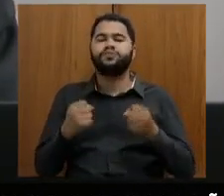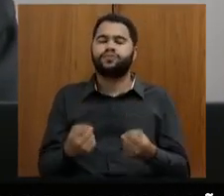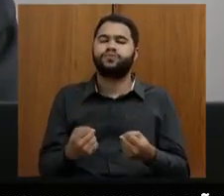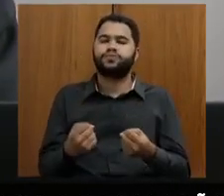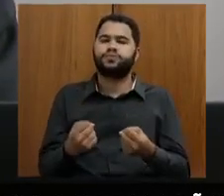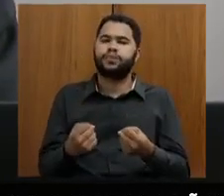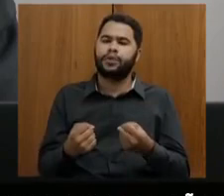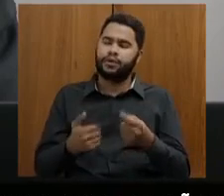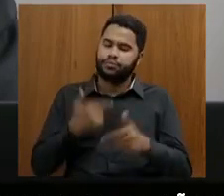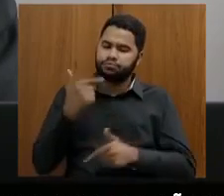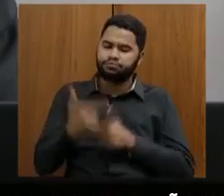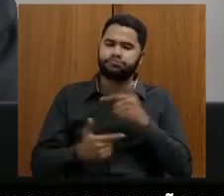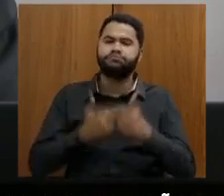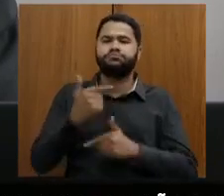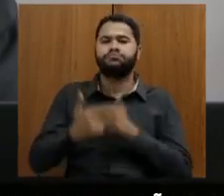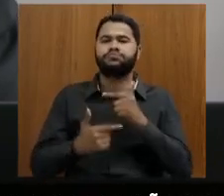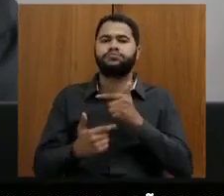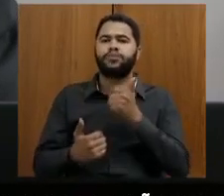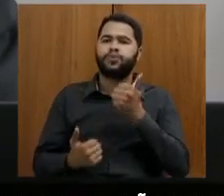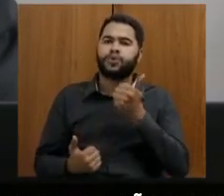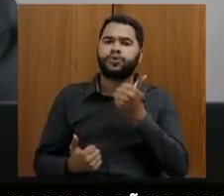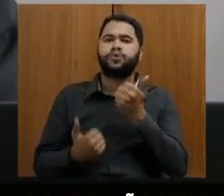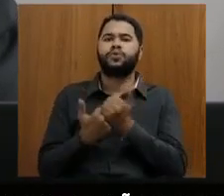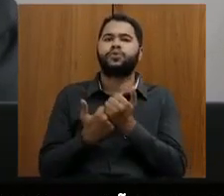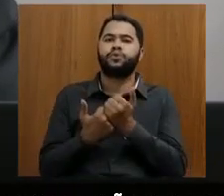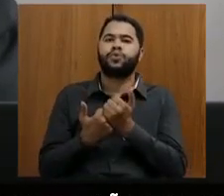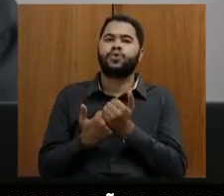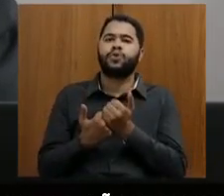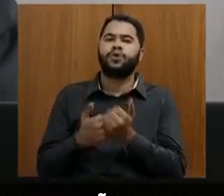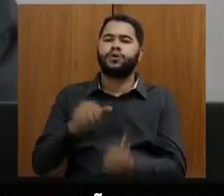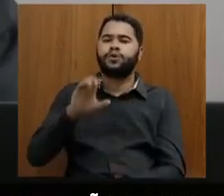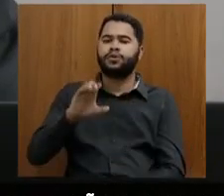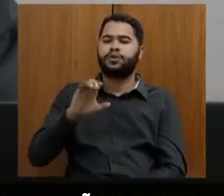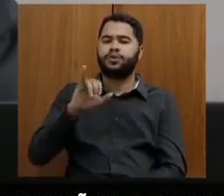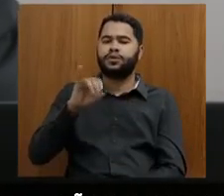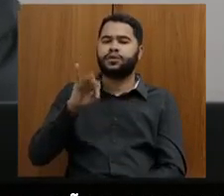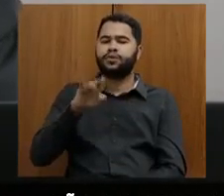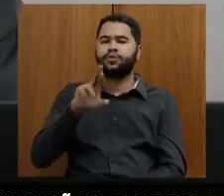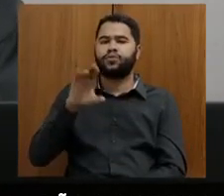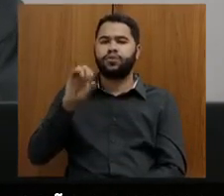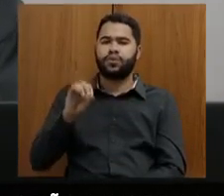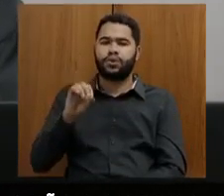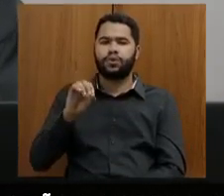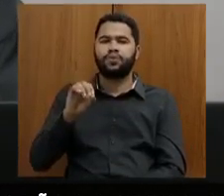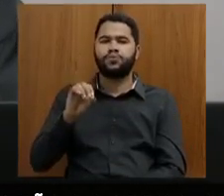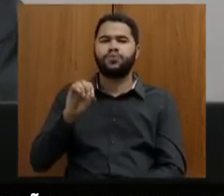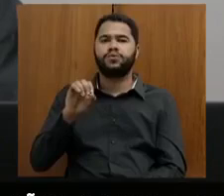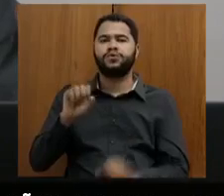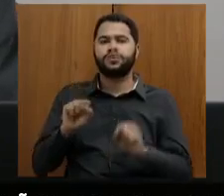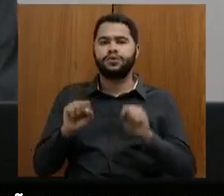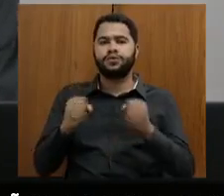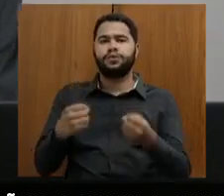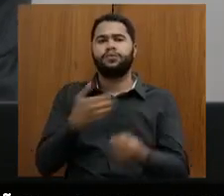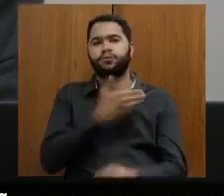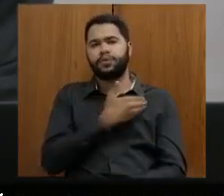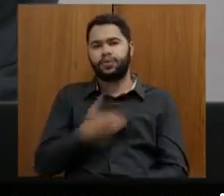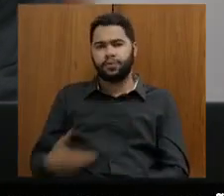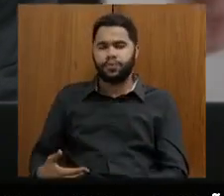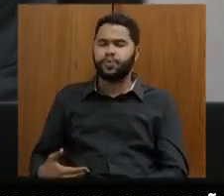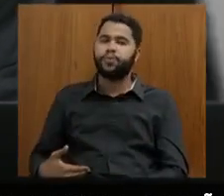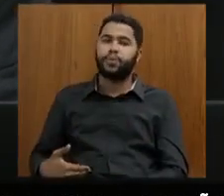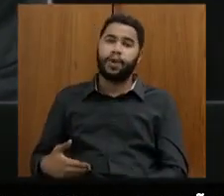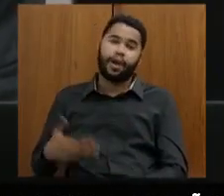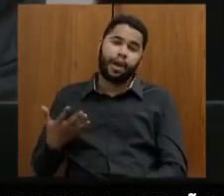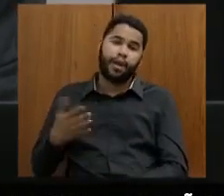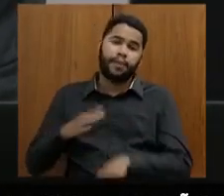a atuação e o fortalecimento do chamado cinturão de Segurança Pública uma ação uma